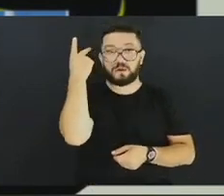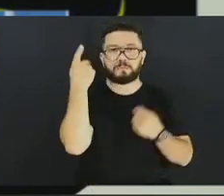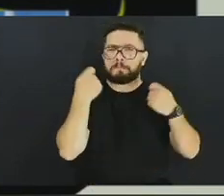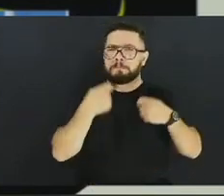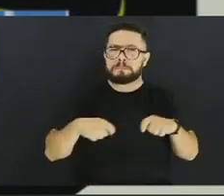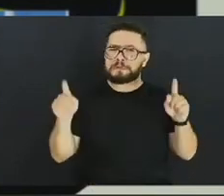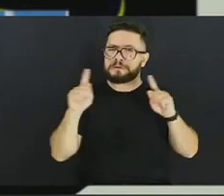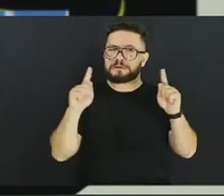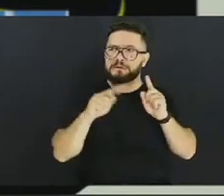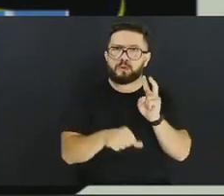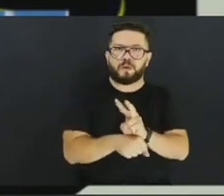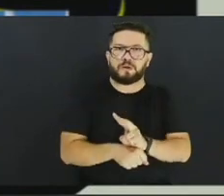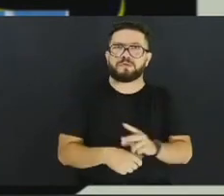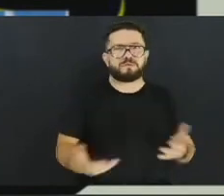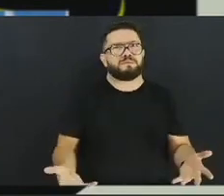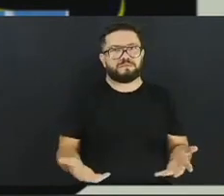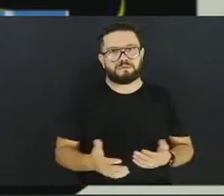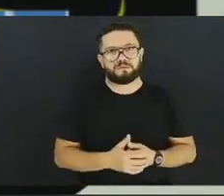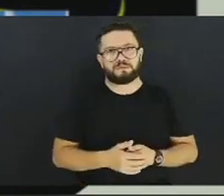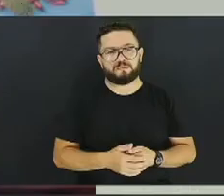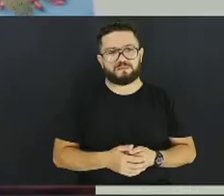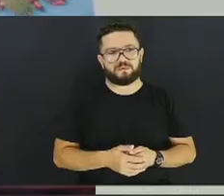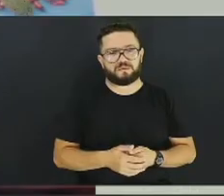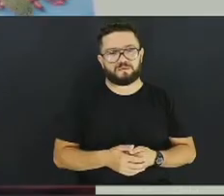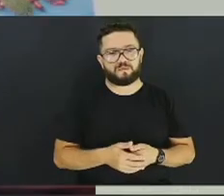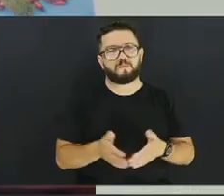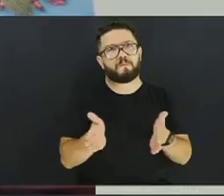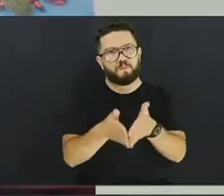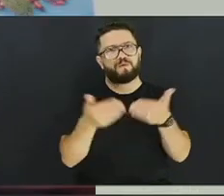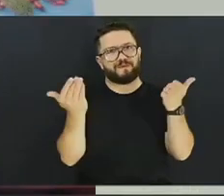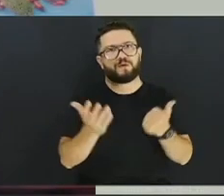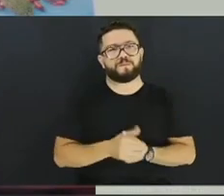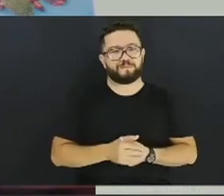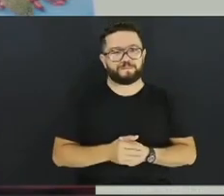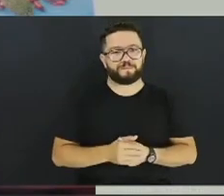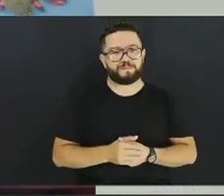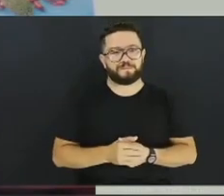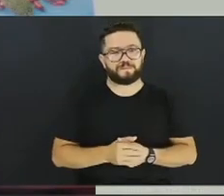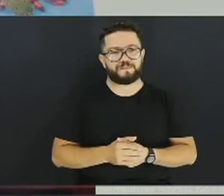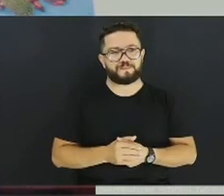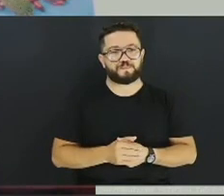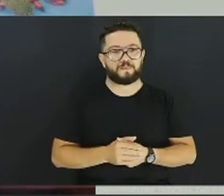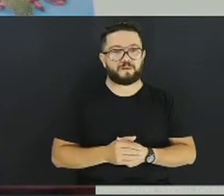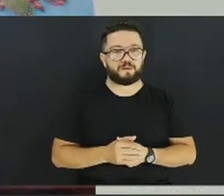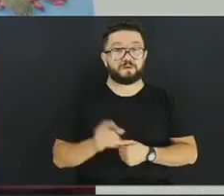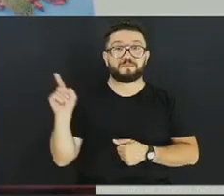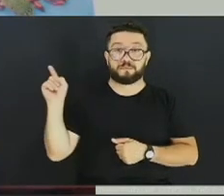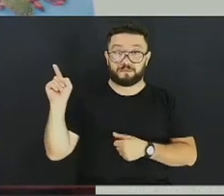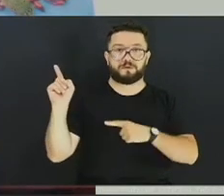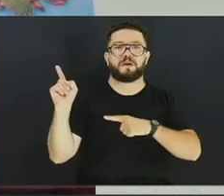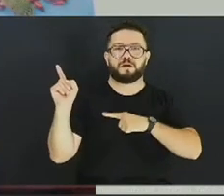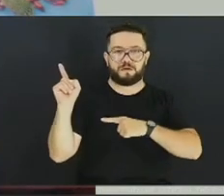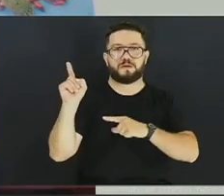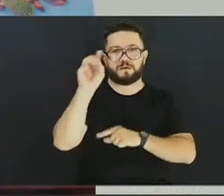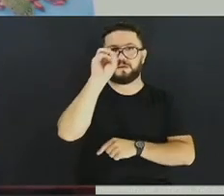Tem? Mas nem minhoca. Tá? Então, vamos lá. Gente, esta publicação está tudo na internet.